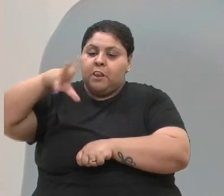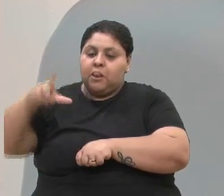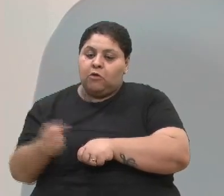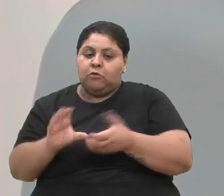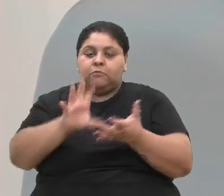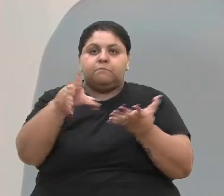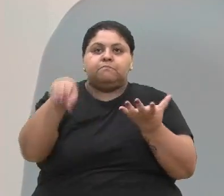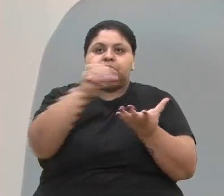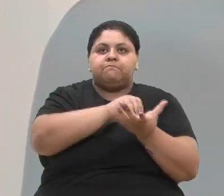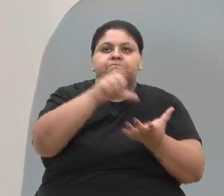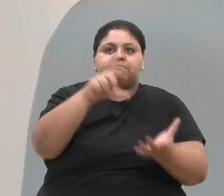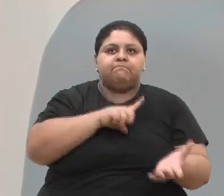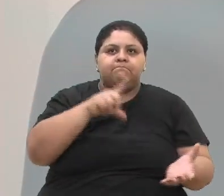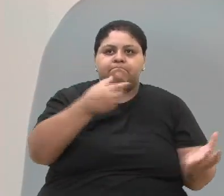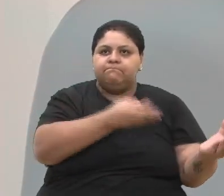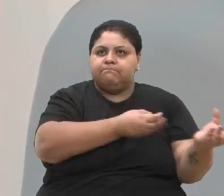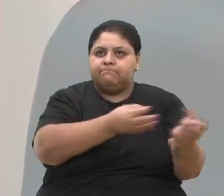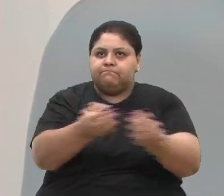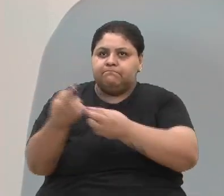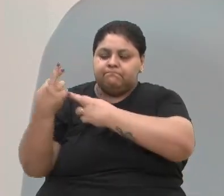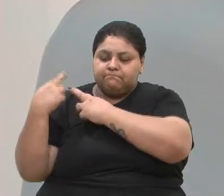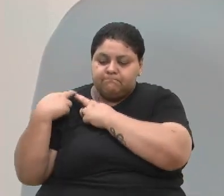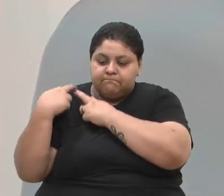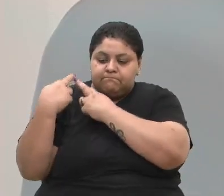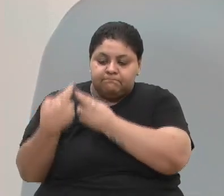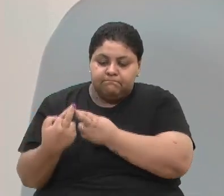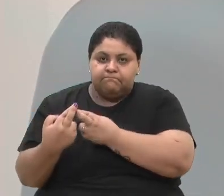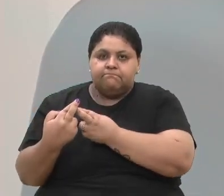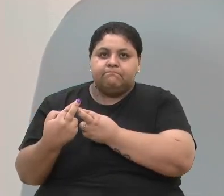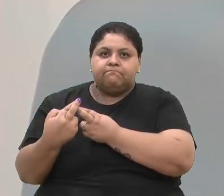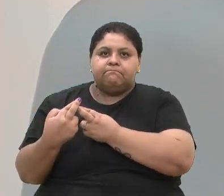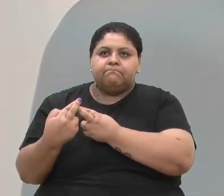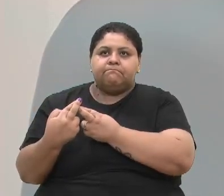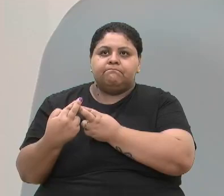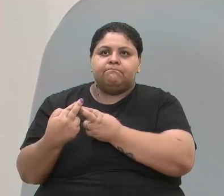E, então, nós temos muitas responsabilidades